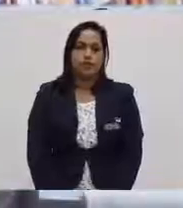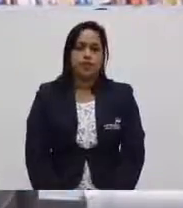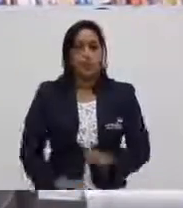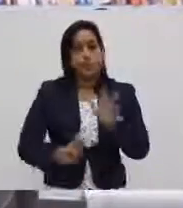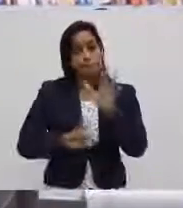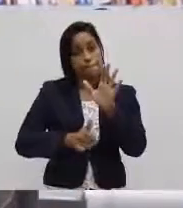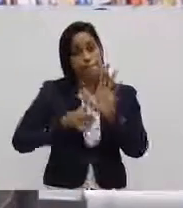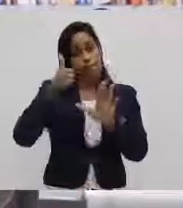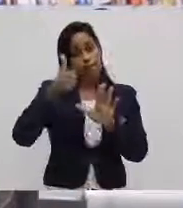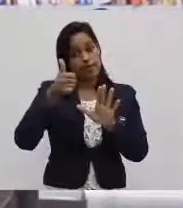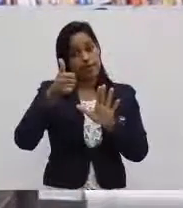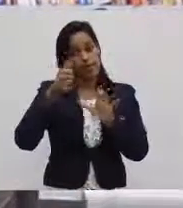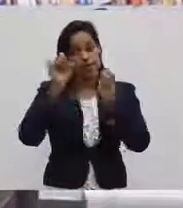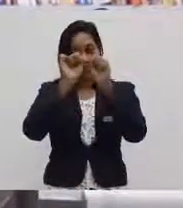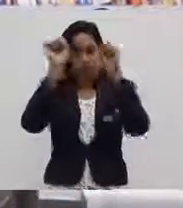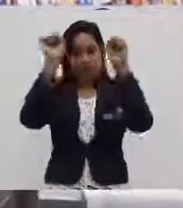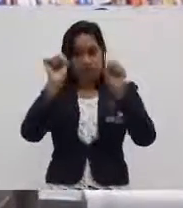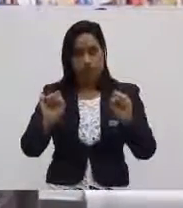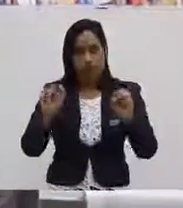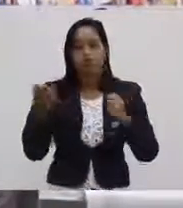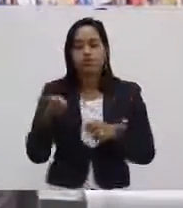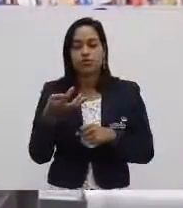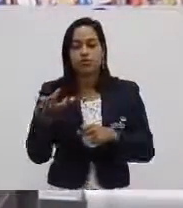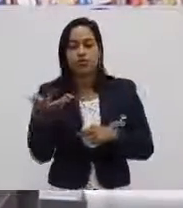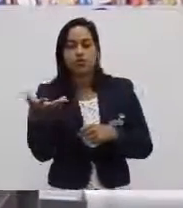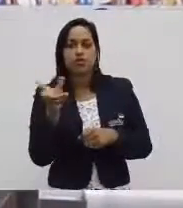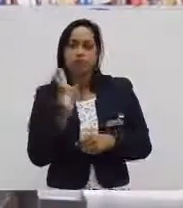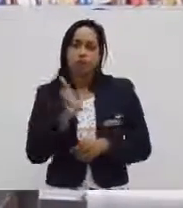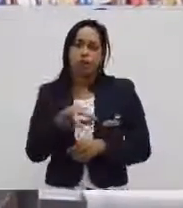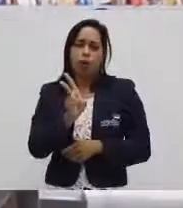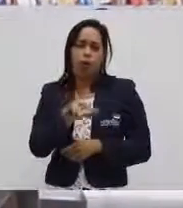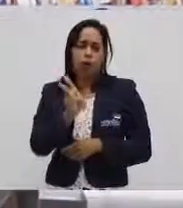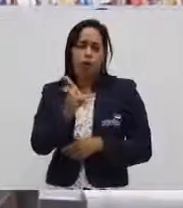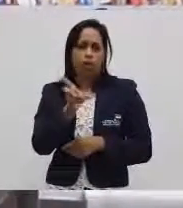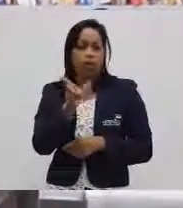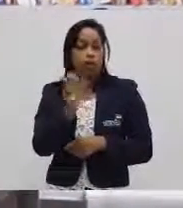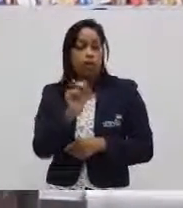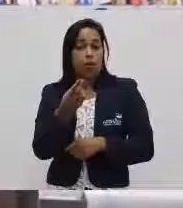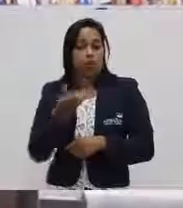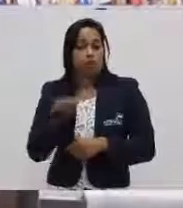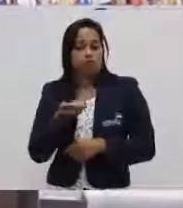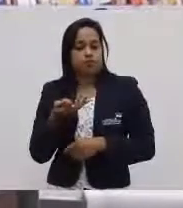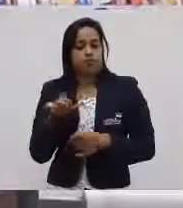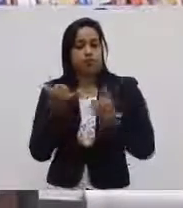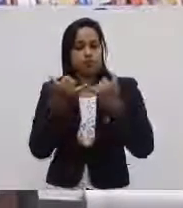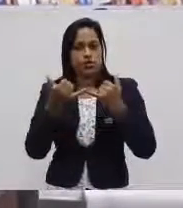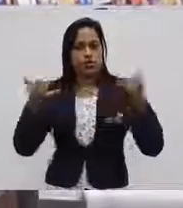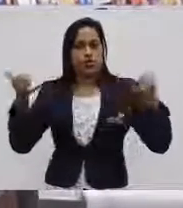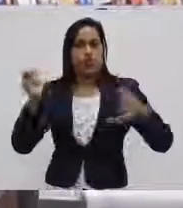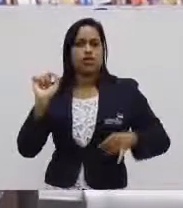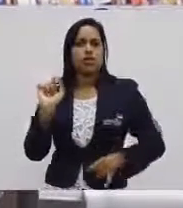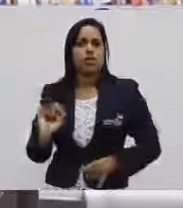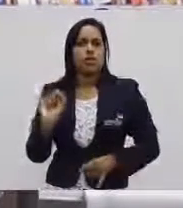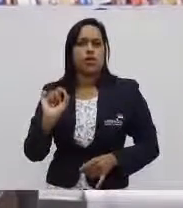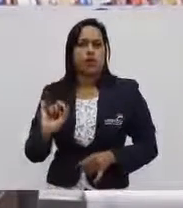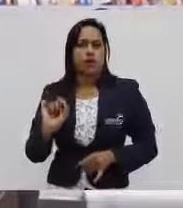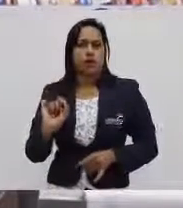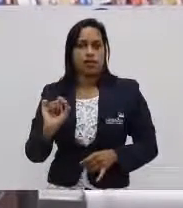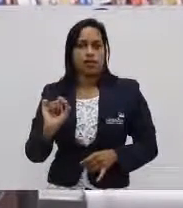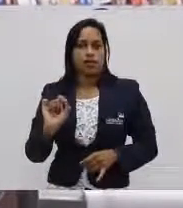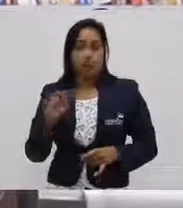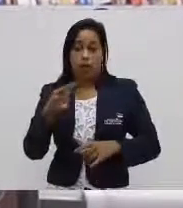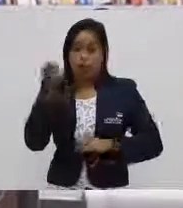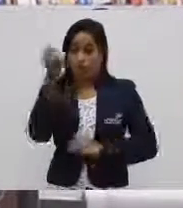A primeira delas, do sistema de produção contínua ou fluxo em linha, consiste em um sistema de produção onde o equipamento